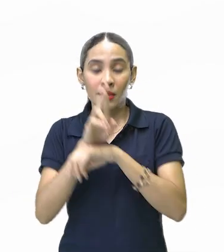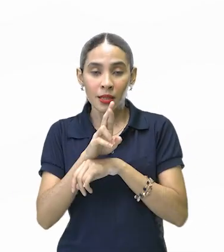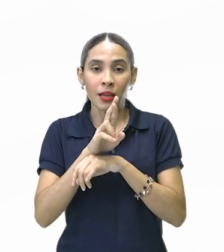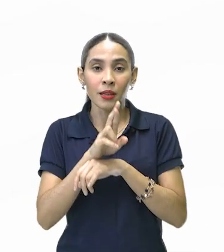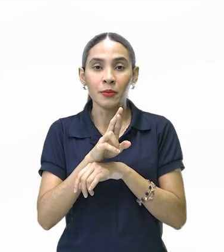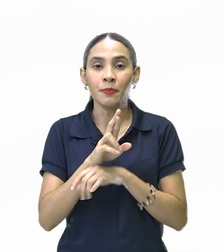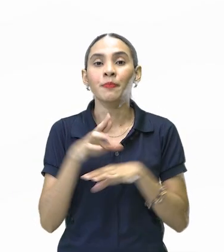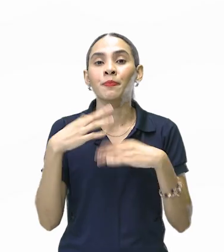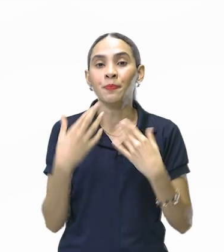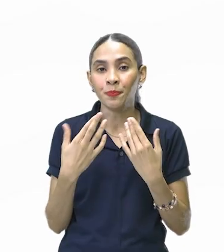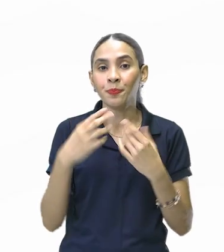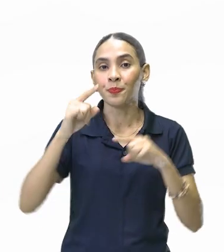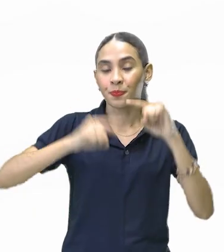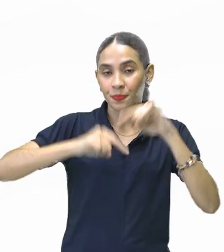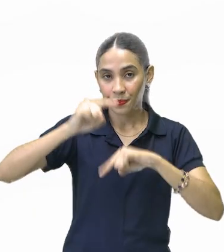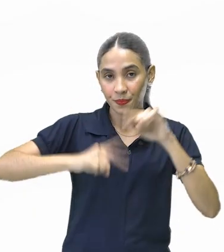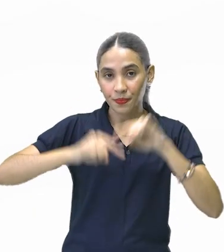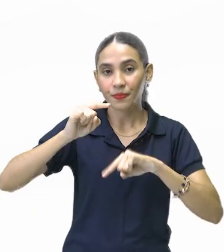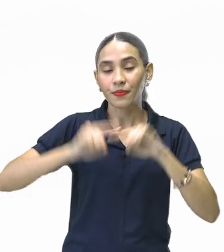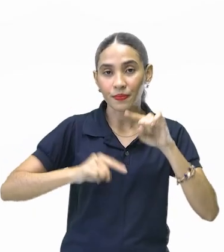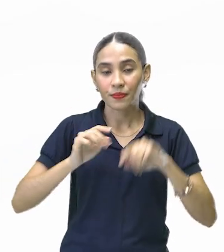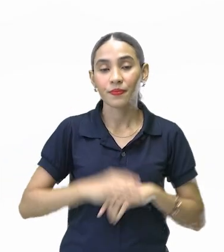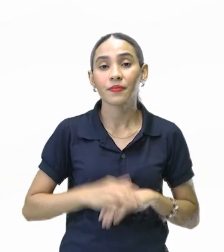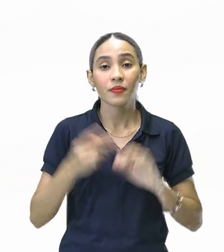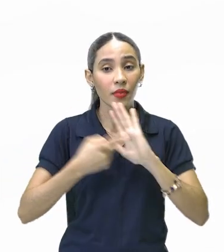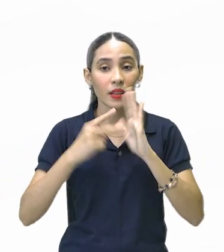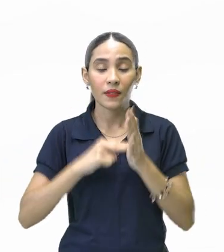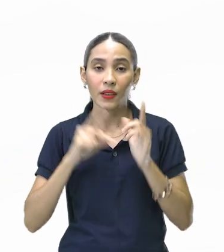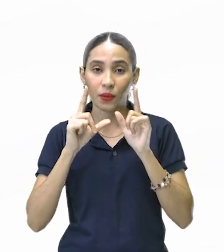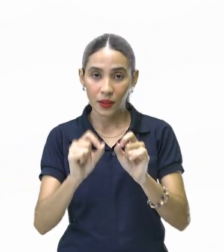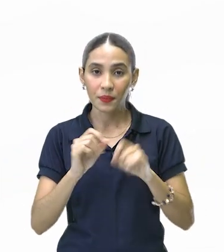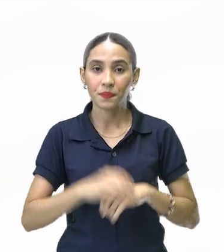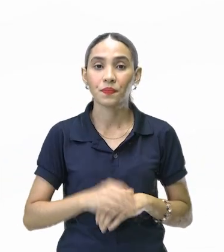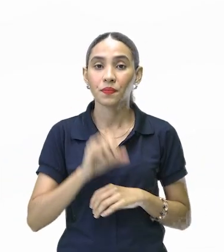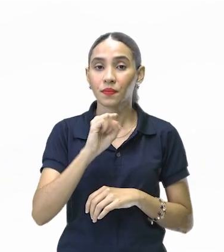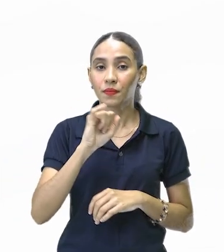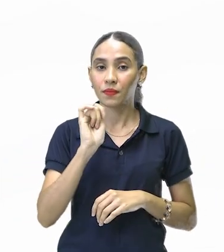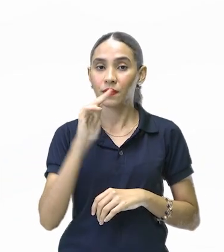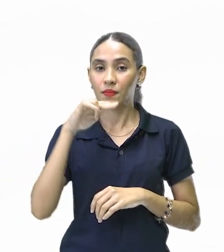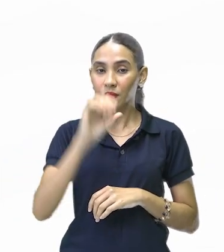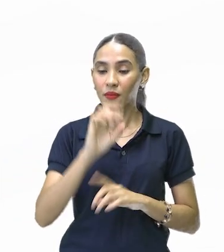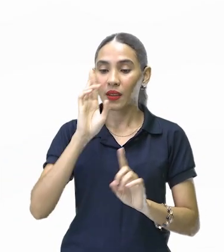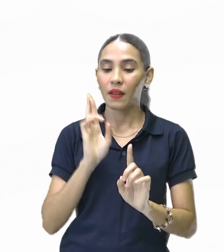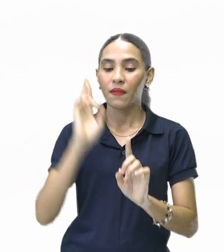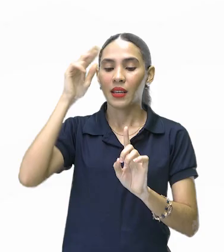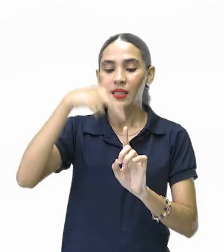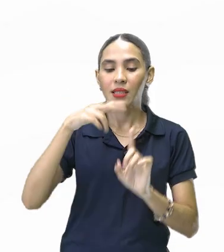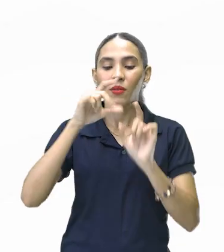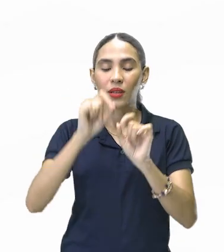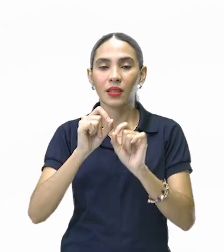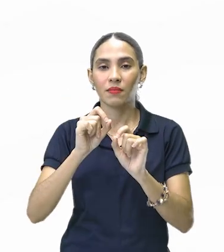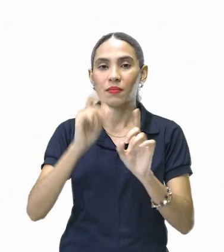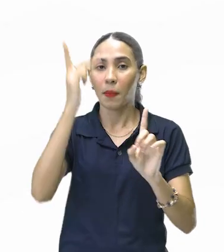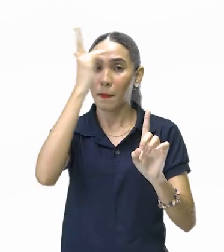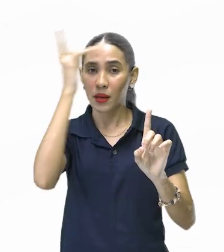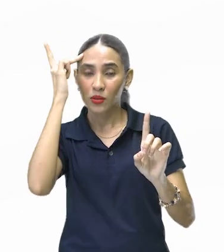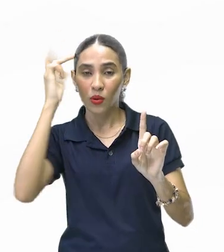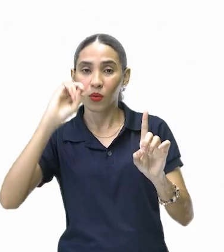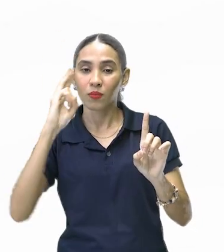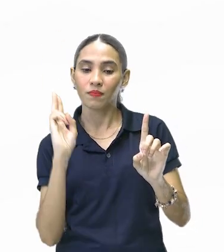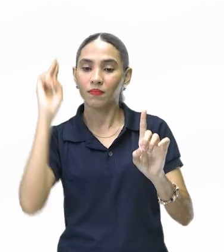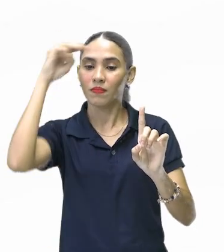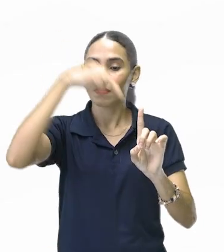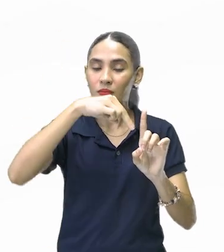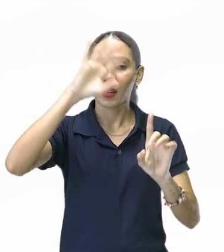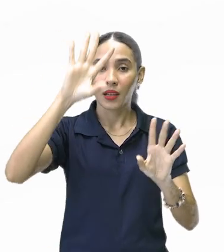o objeto. Ou seja, o signo dirige-se a alguém e cria na mente